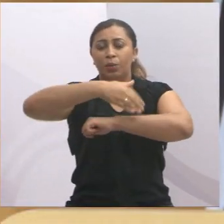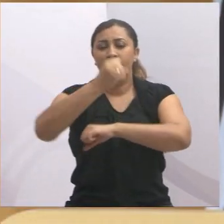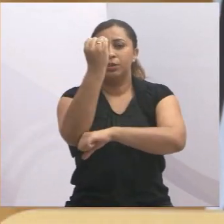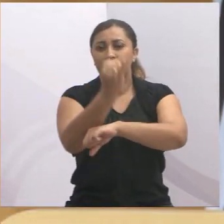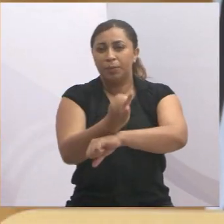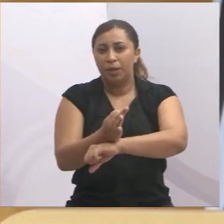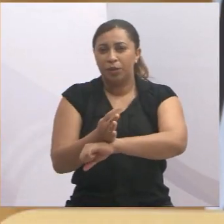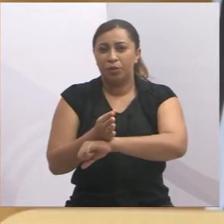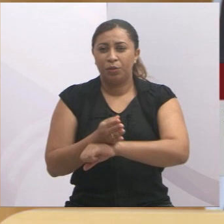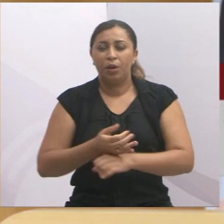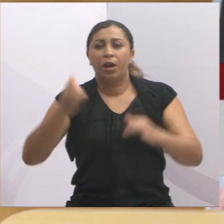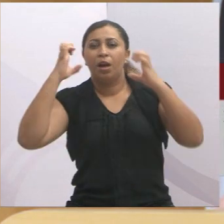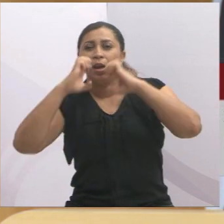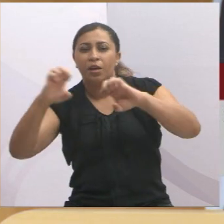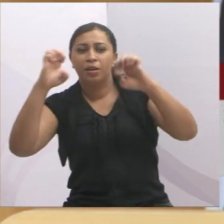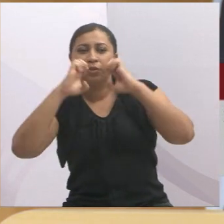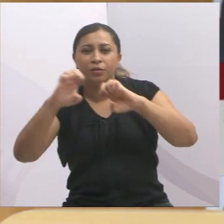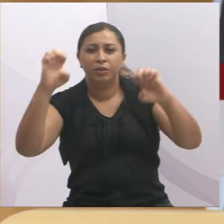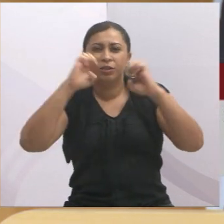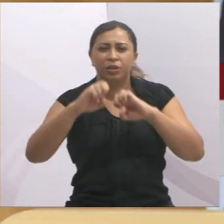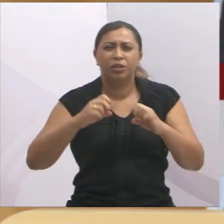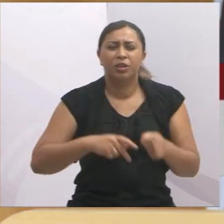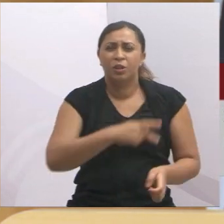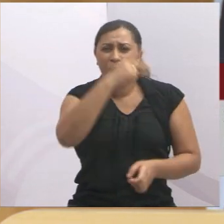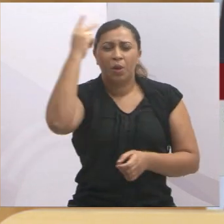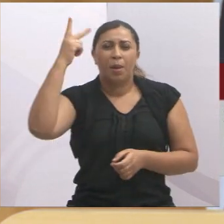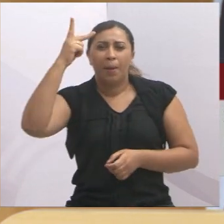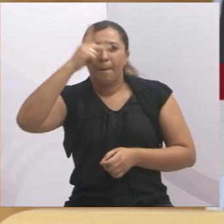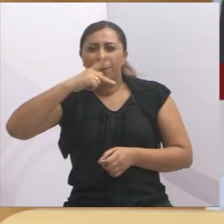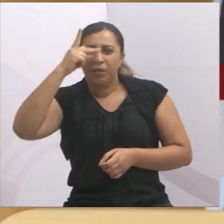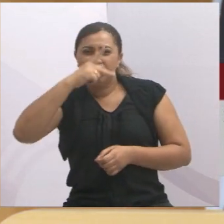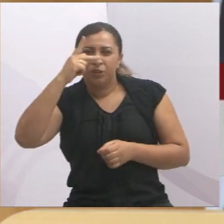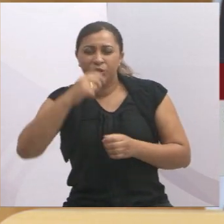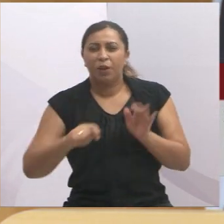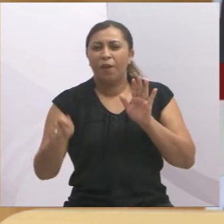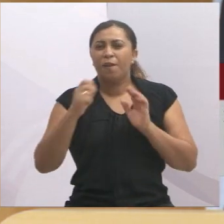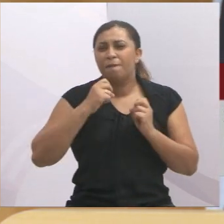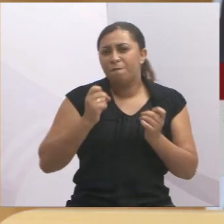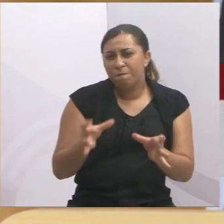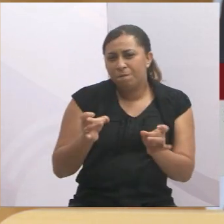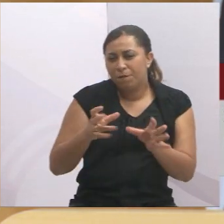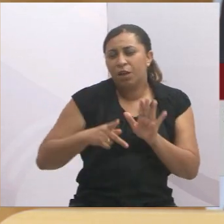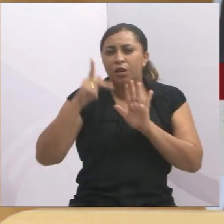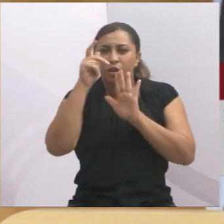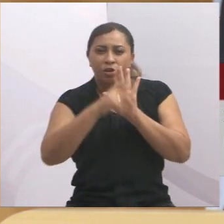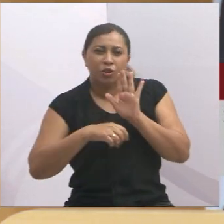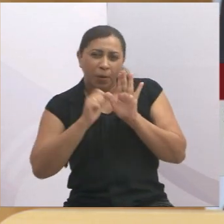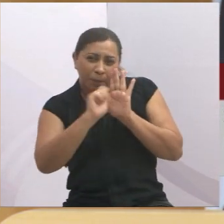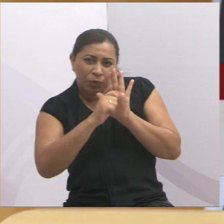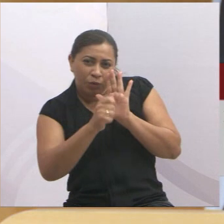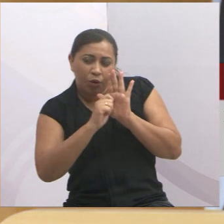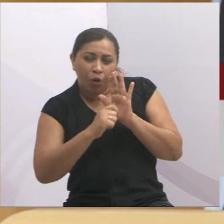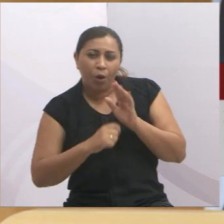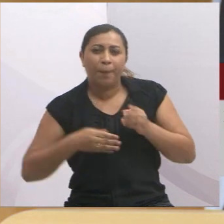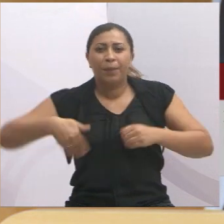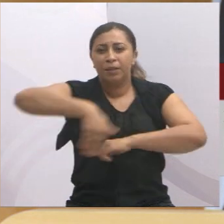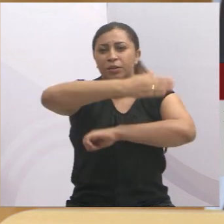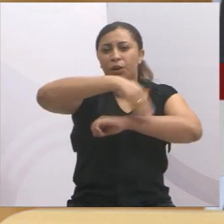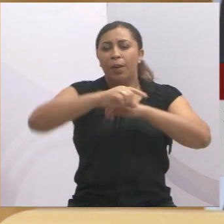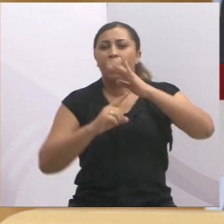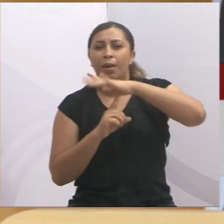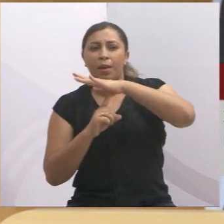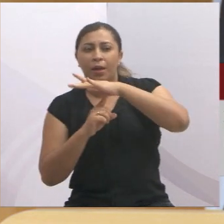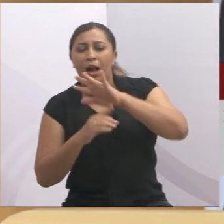madrugadas, evangelizando em prostíbulos, pontos de distribuições de drogas e pelas ruas e praças da cidade,